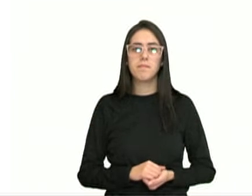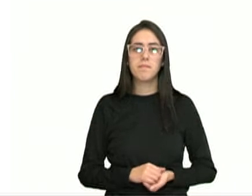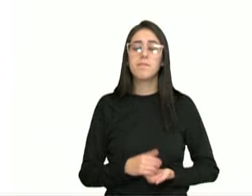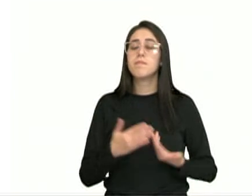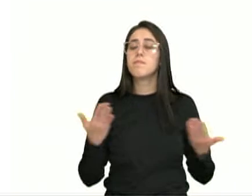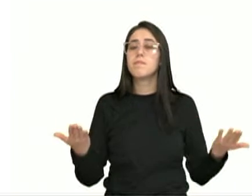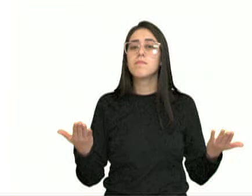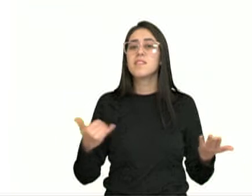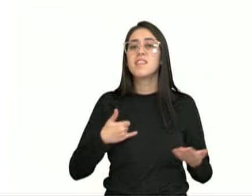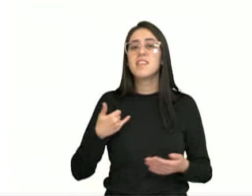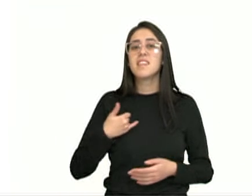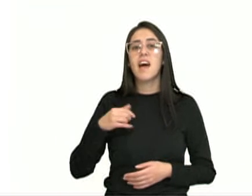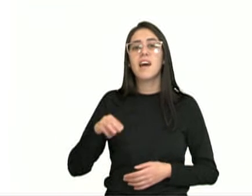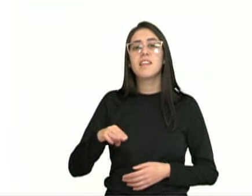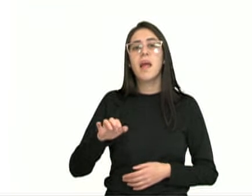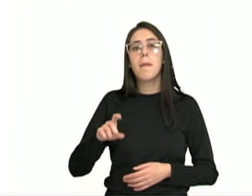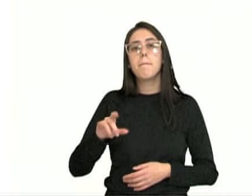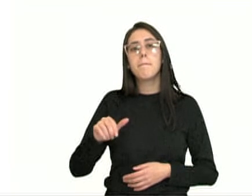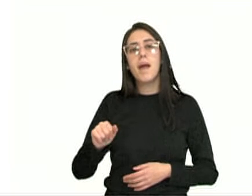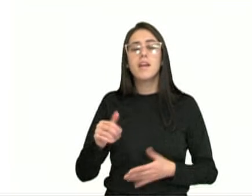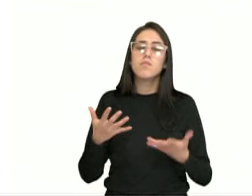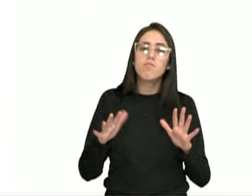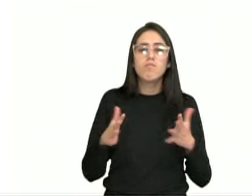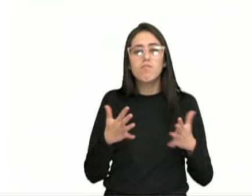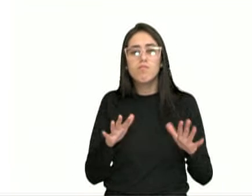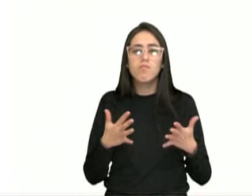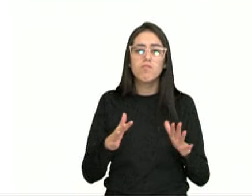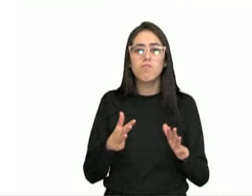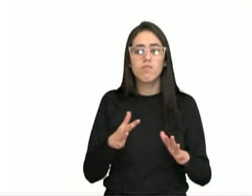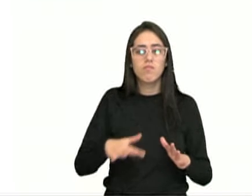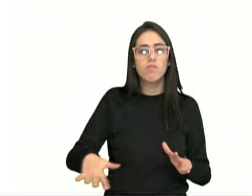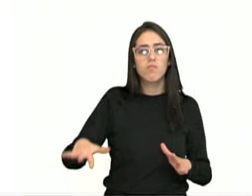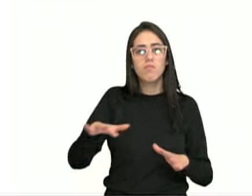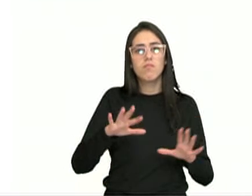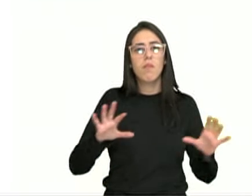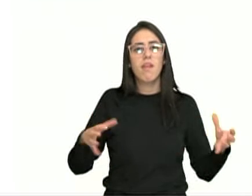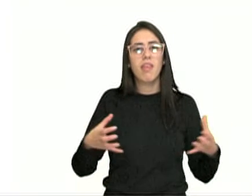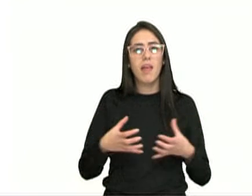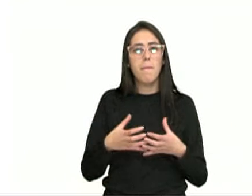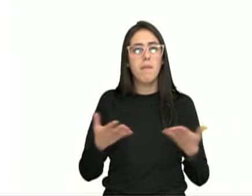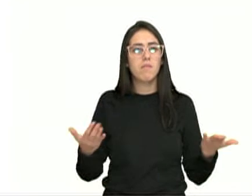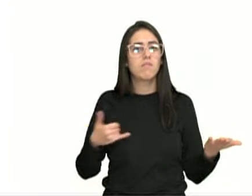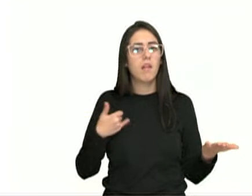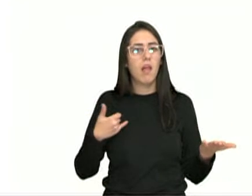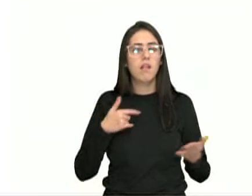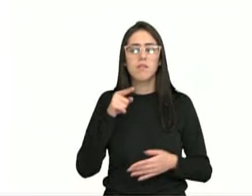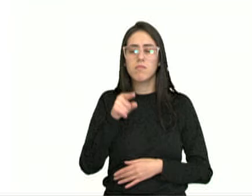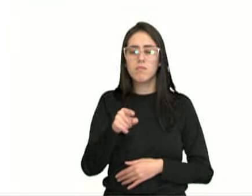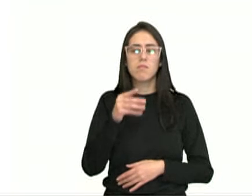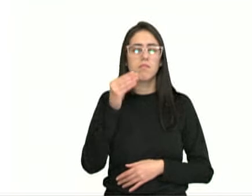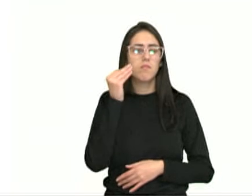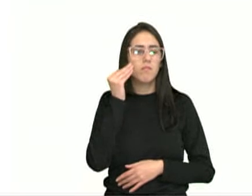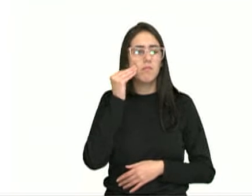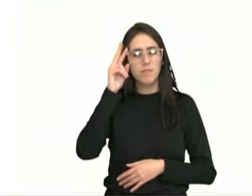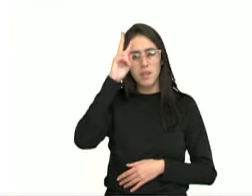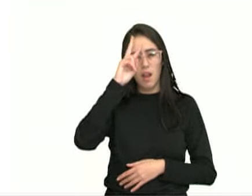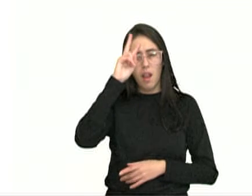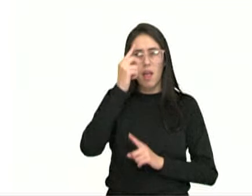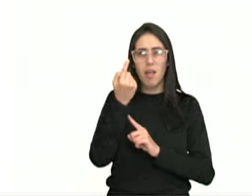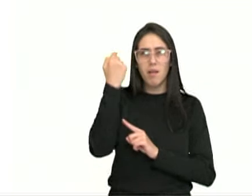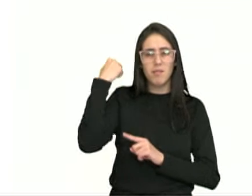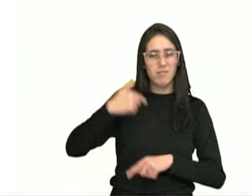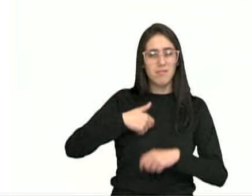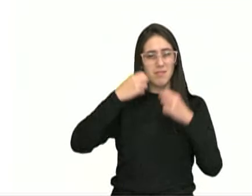a idade média aproximada dessa equipe? Então, pensem no exemplo que a professora